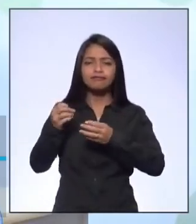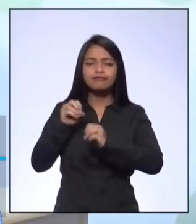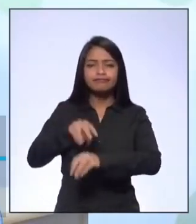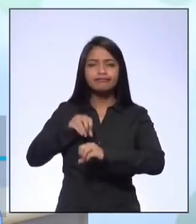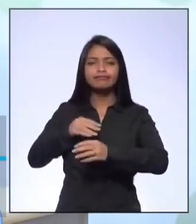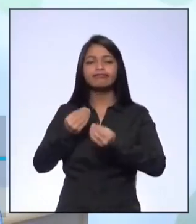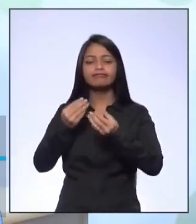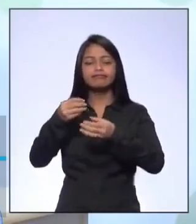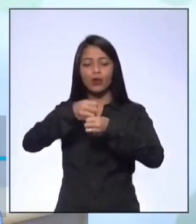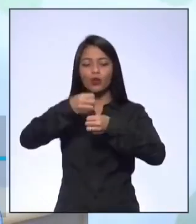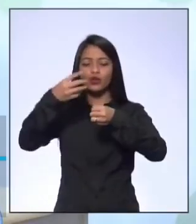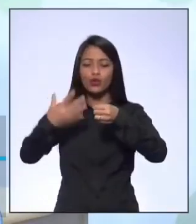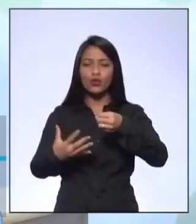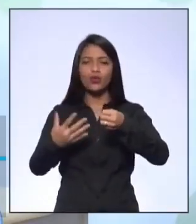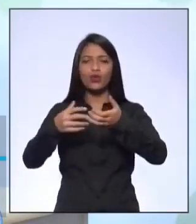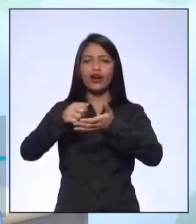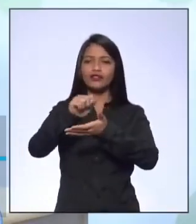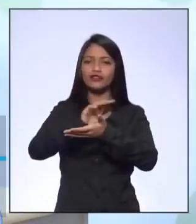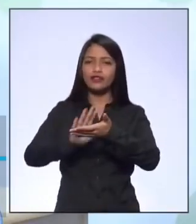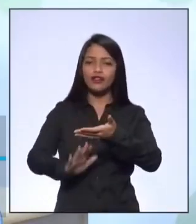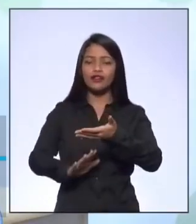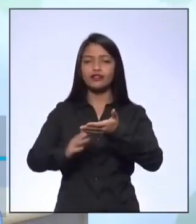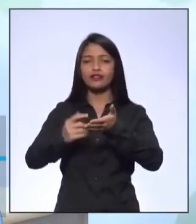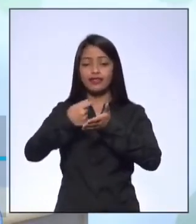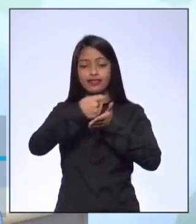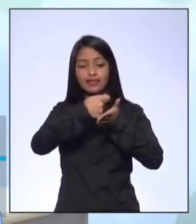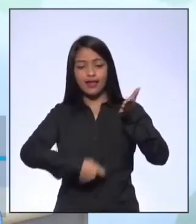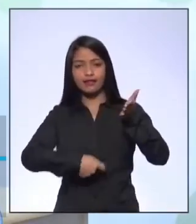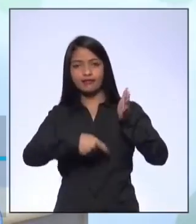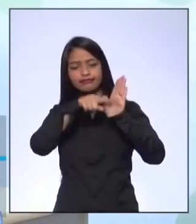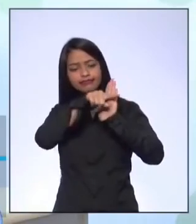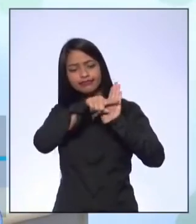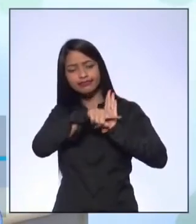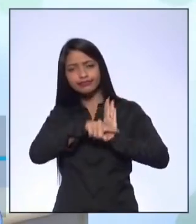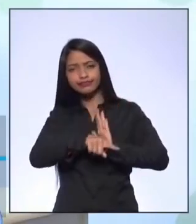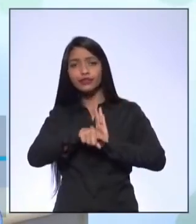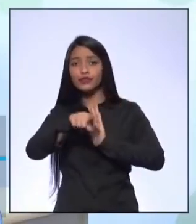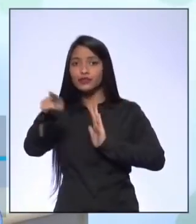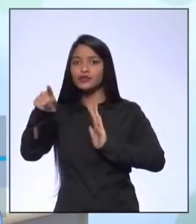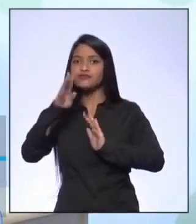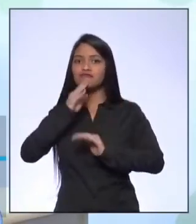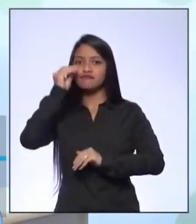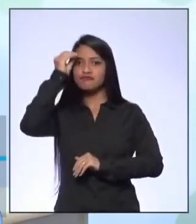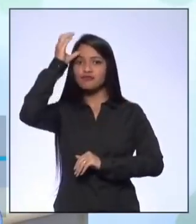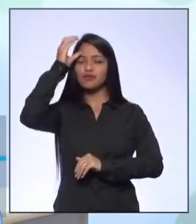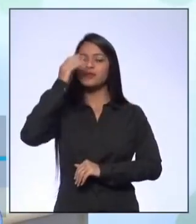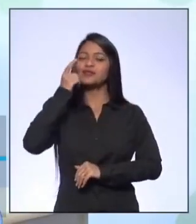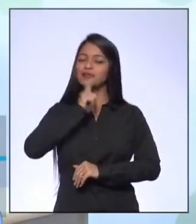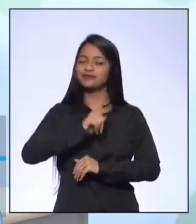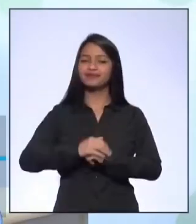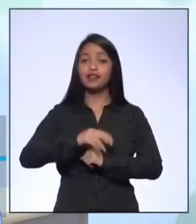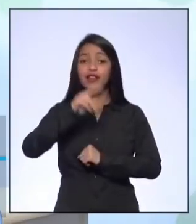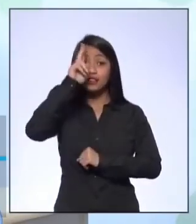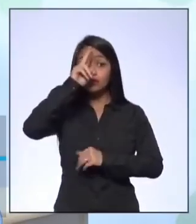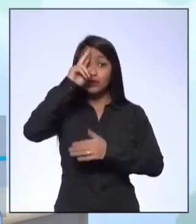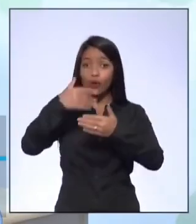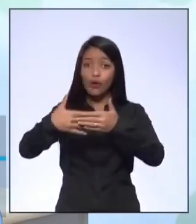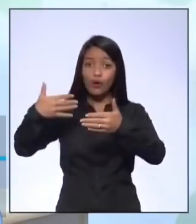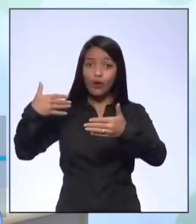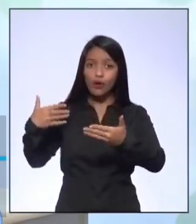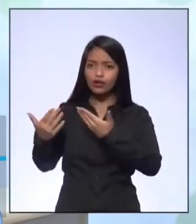os conteúdos, com a análise dos textos históricos e das fontes. Estudar história é muito